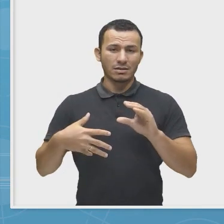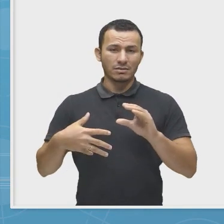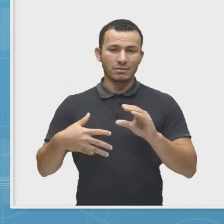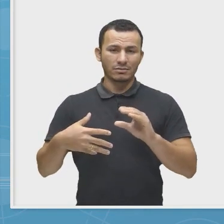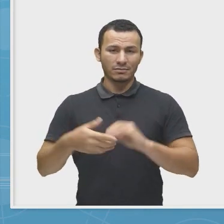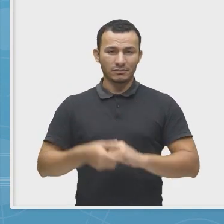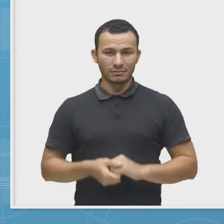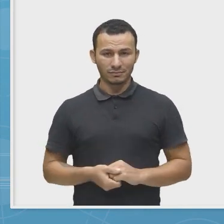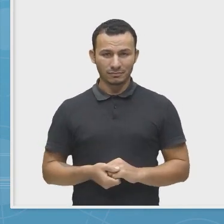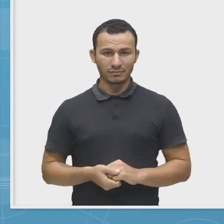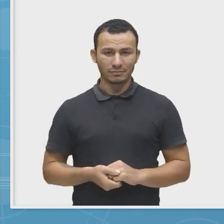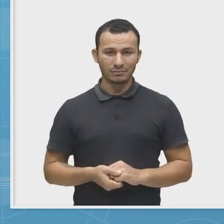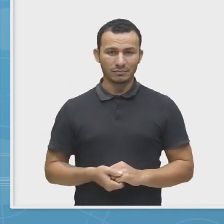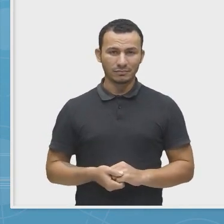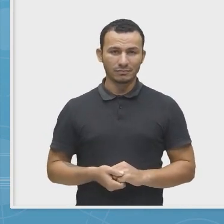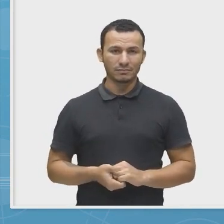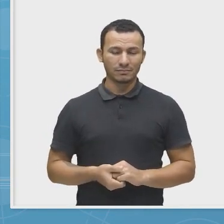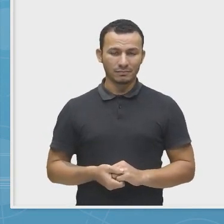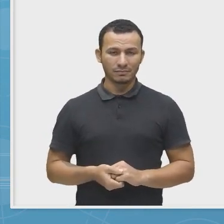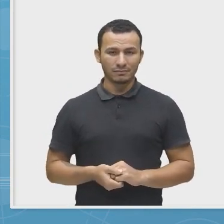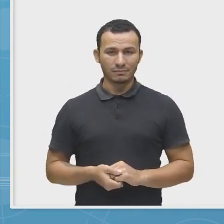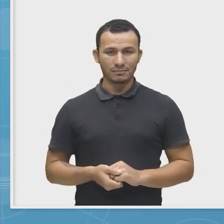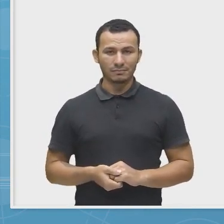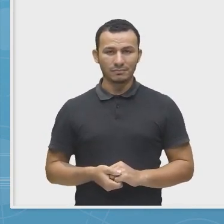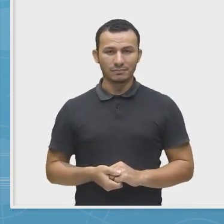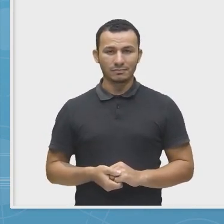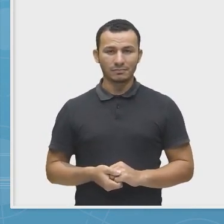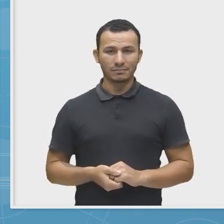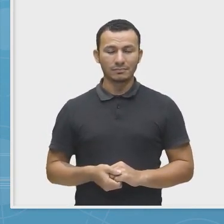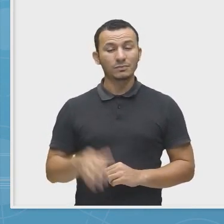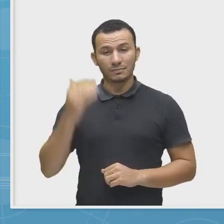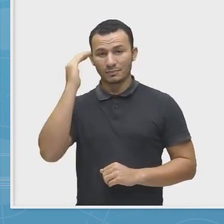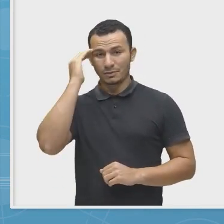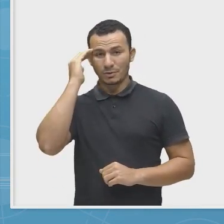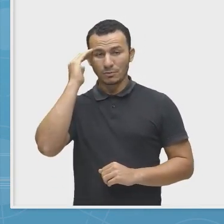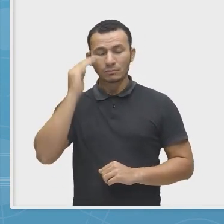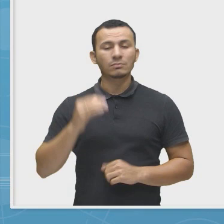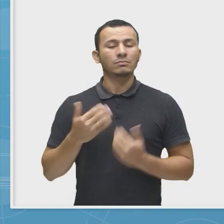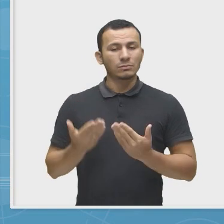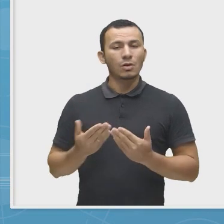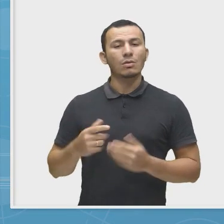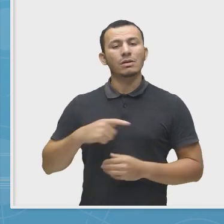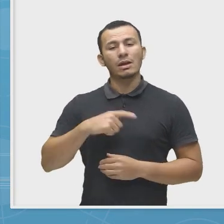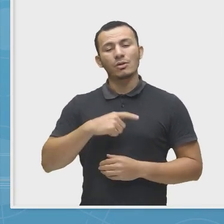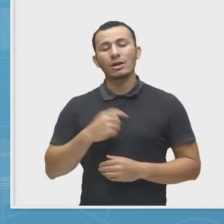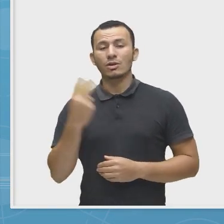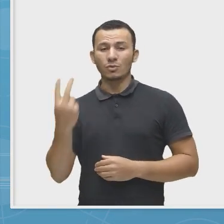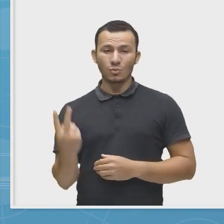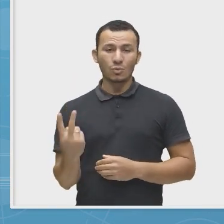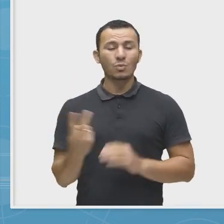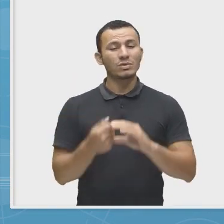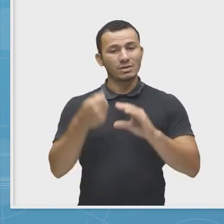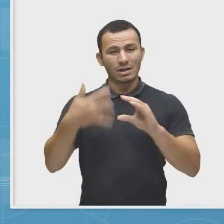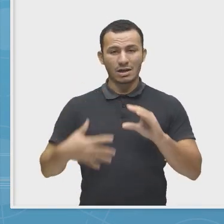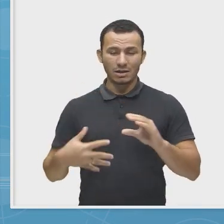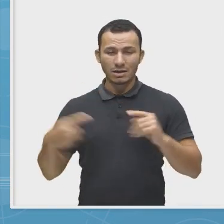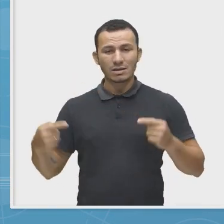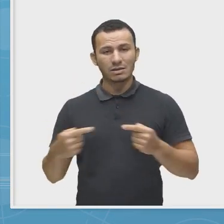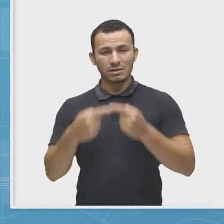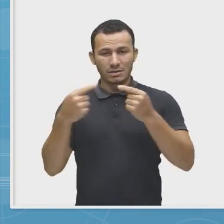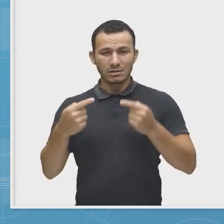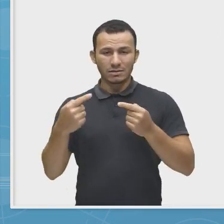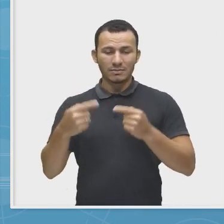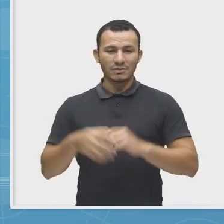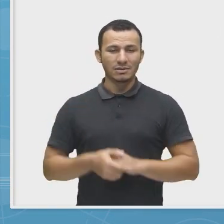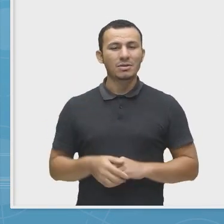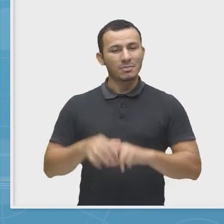Só está dando uma característica, né? E no caso, elas têm são 2